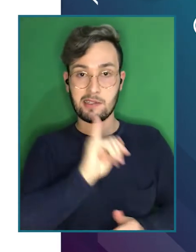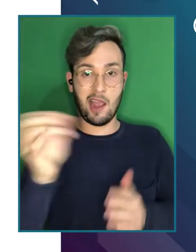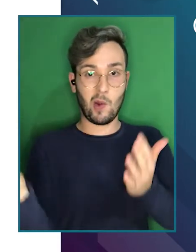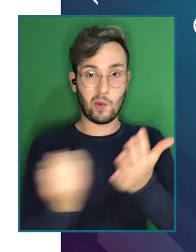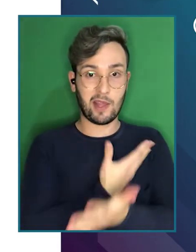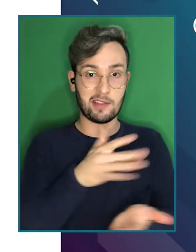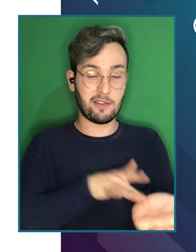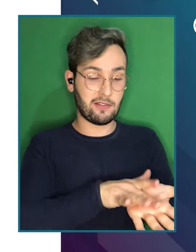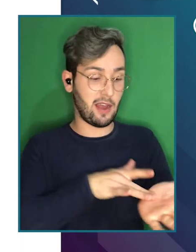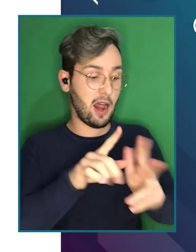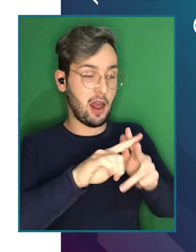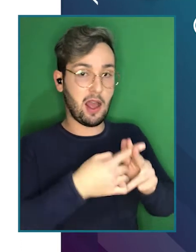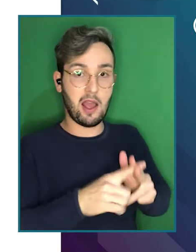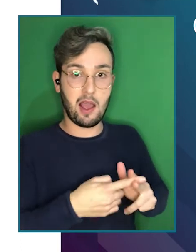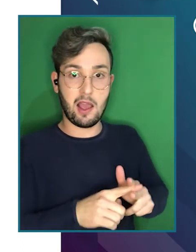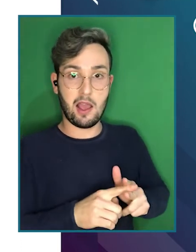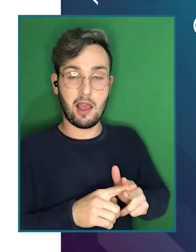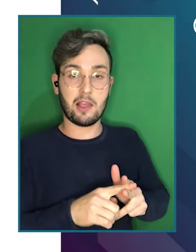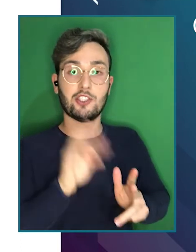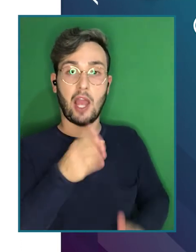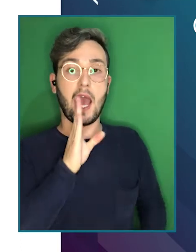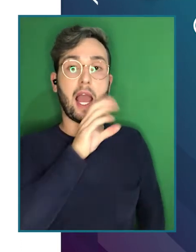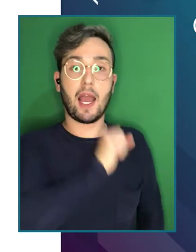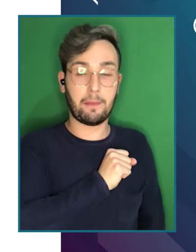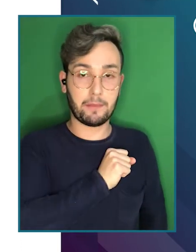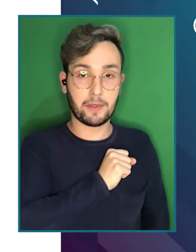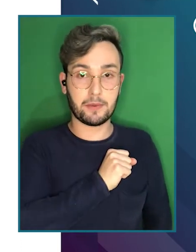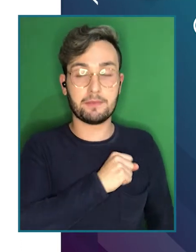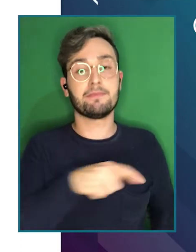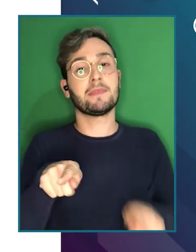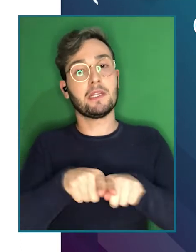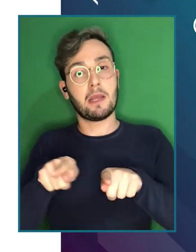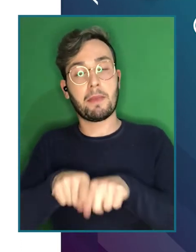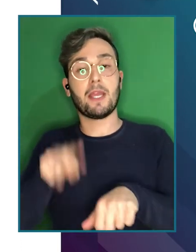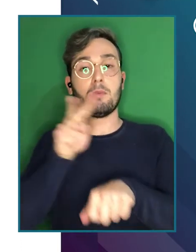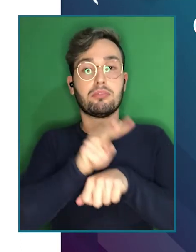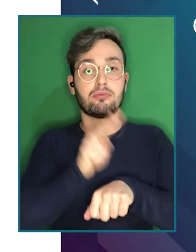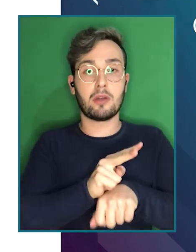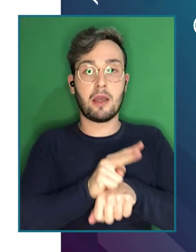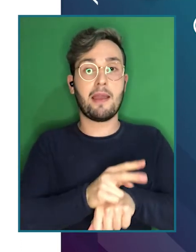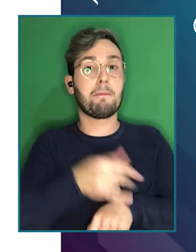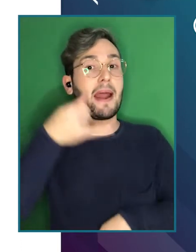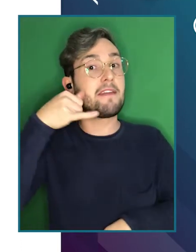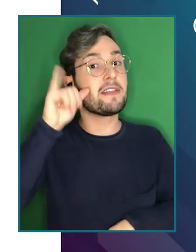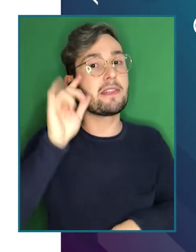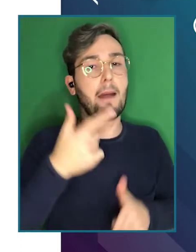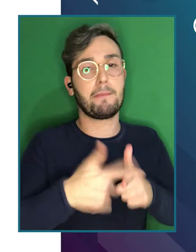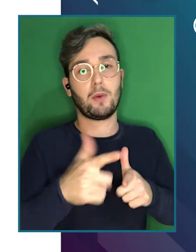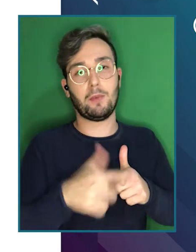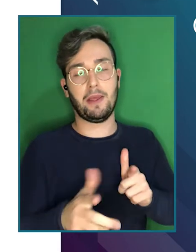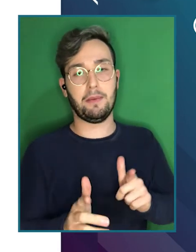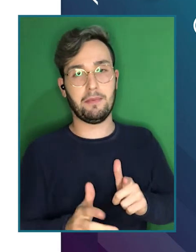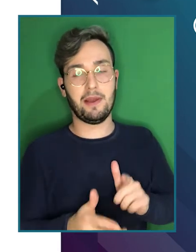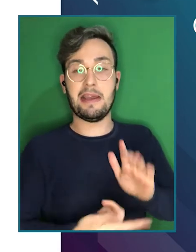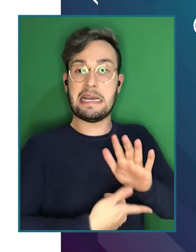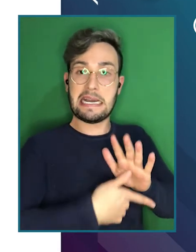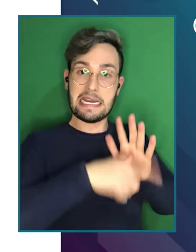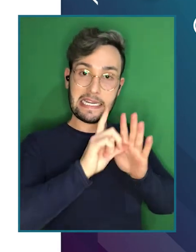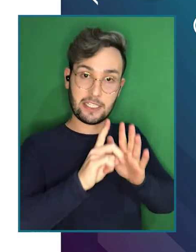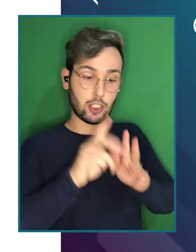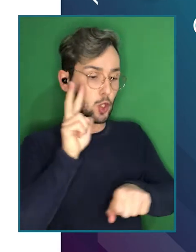quando a falha ocorre e a correção é posteriormente providenciada, quanto na manutenção preventiva,